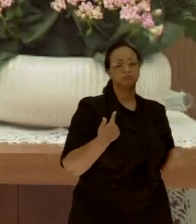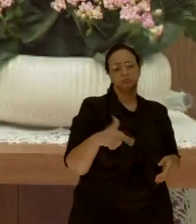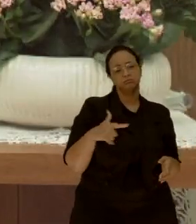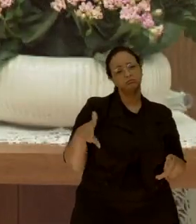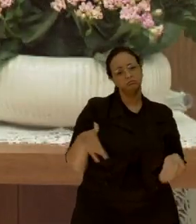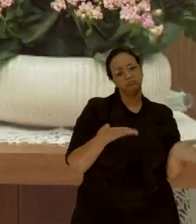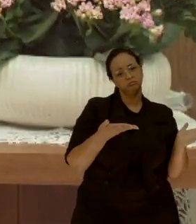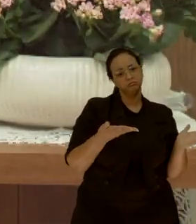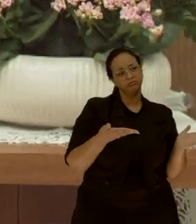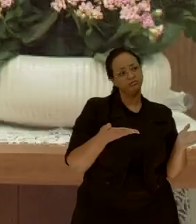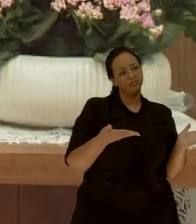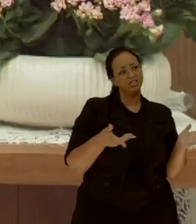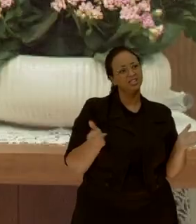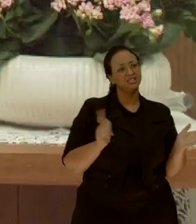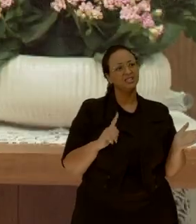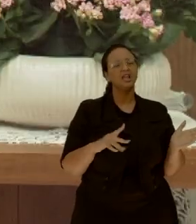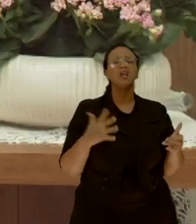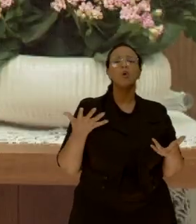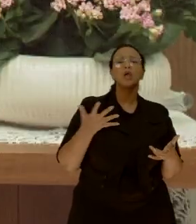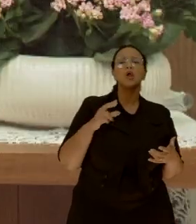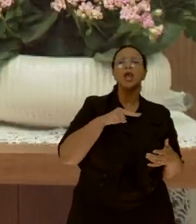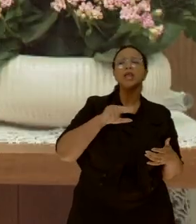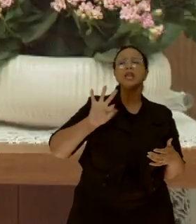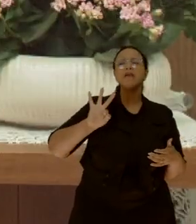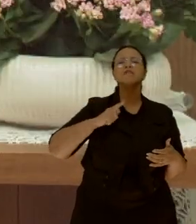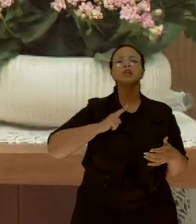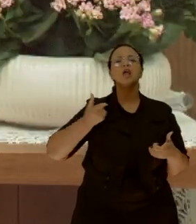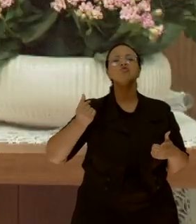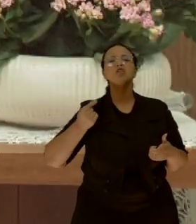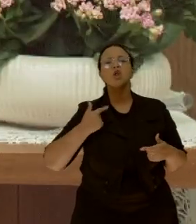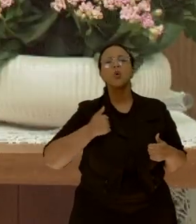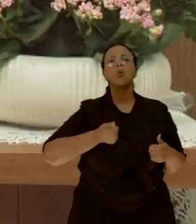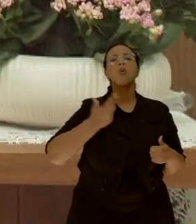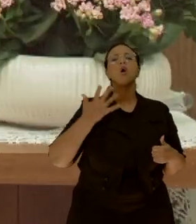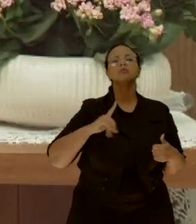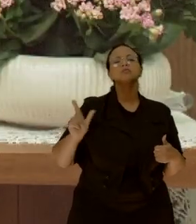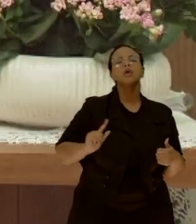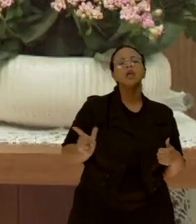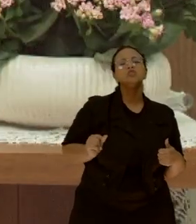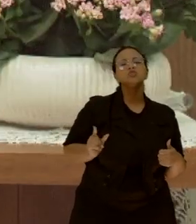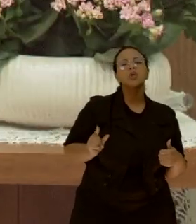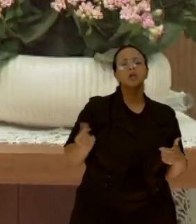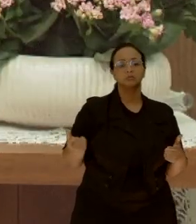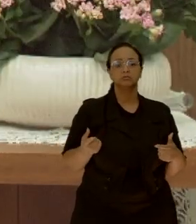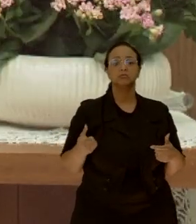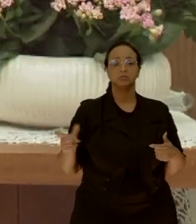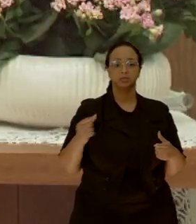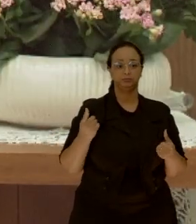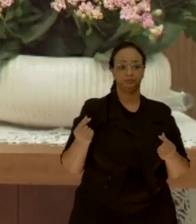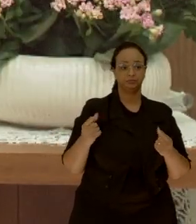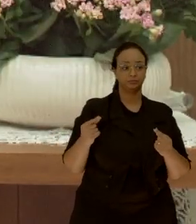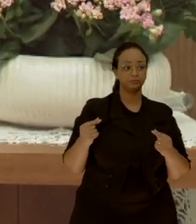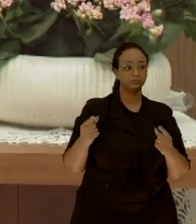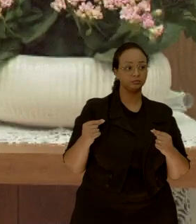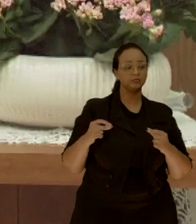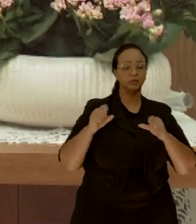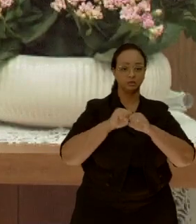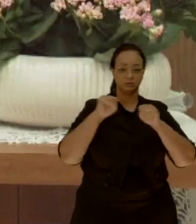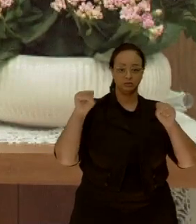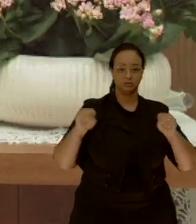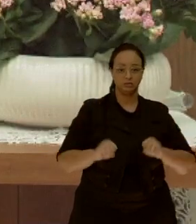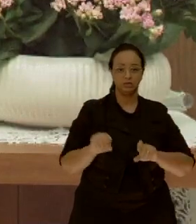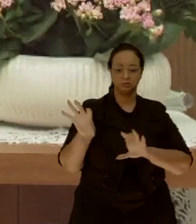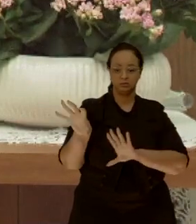Lutaram aqui, procuram o recibo de tal, nada. Tudo que entra dentro do sistema,